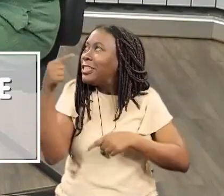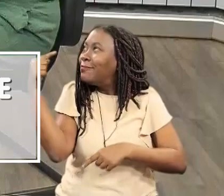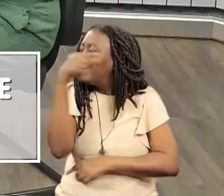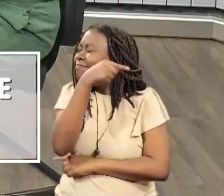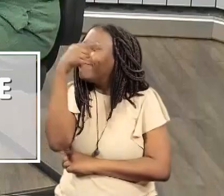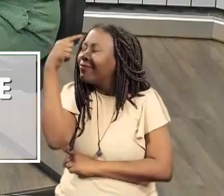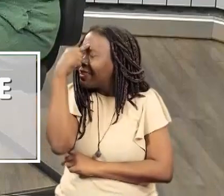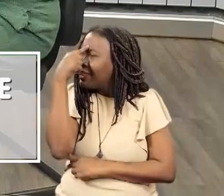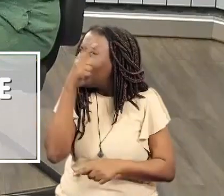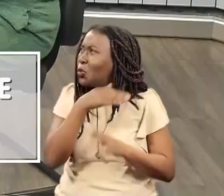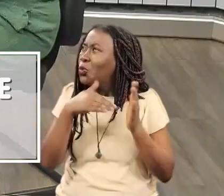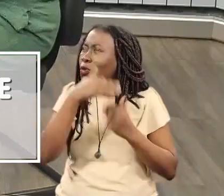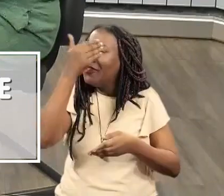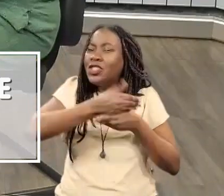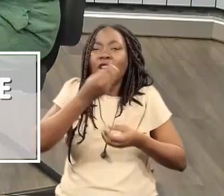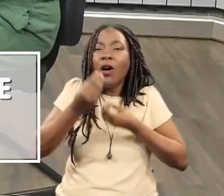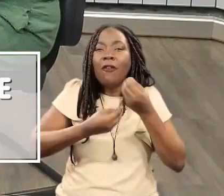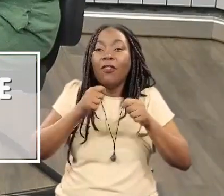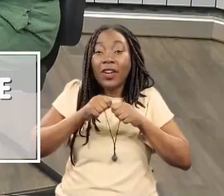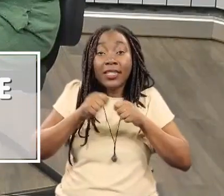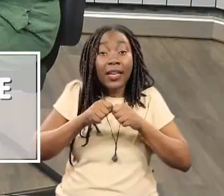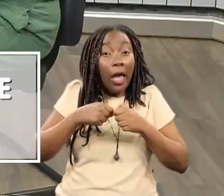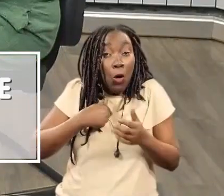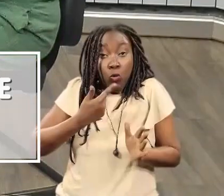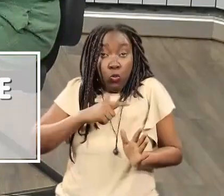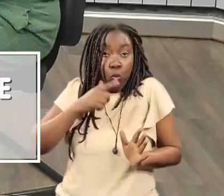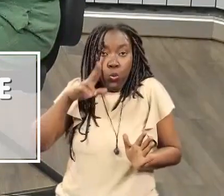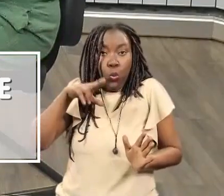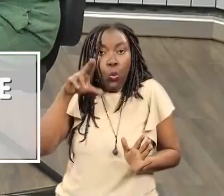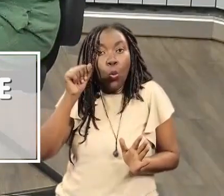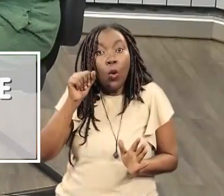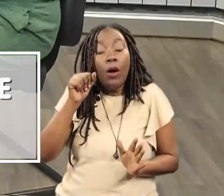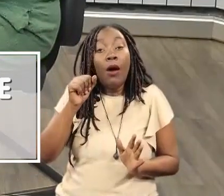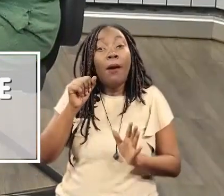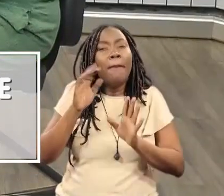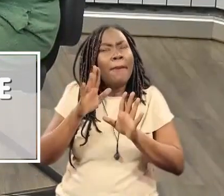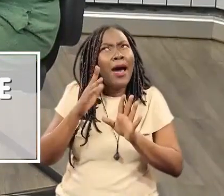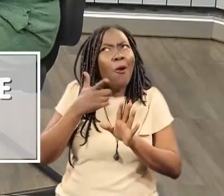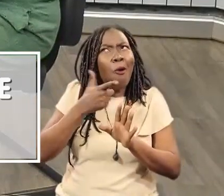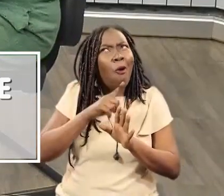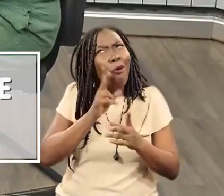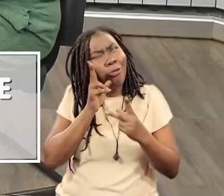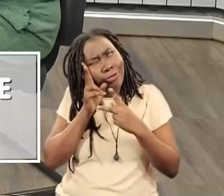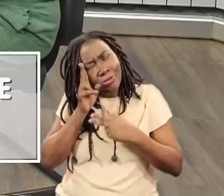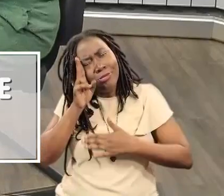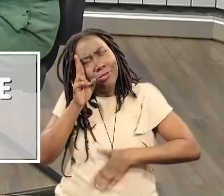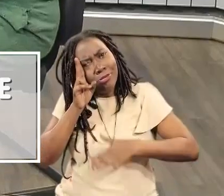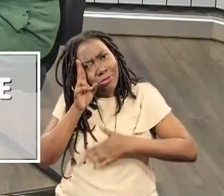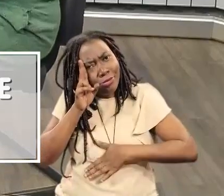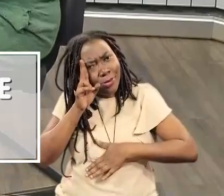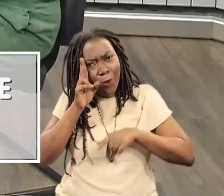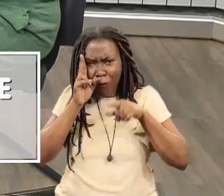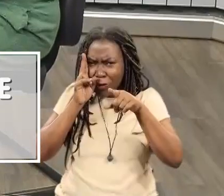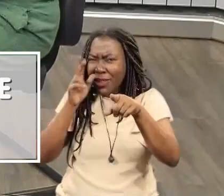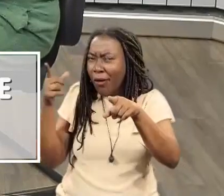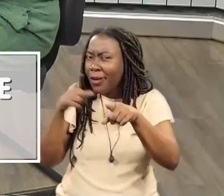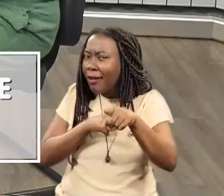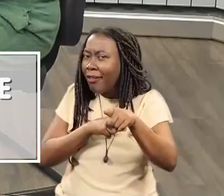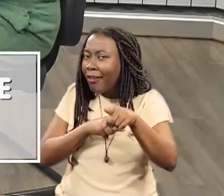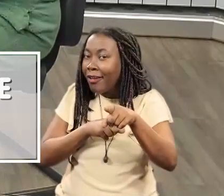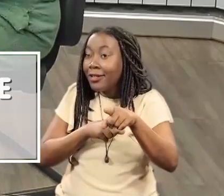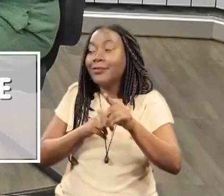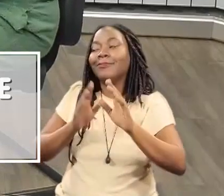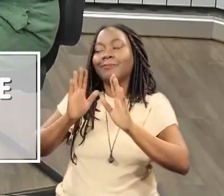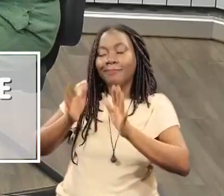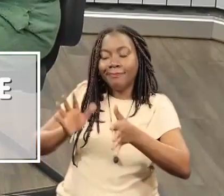tá tudo fechado, como é que eu vou fazer? Eu não tive essa experiência, mas será que eu vou conseguir dormir? Né? Você conseguiria? Já passei